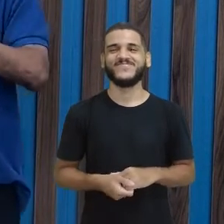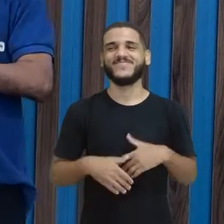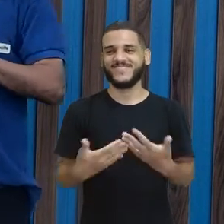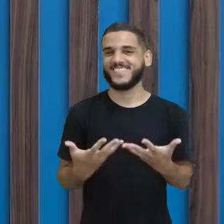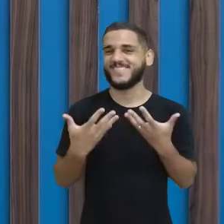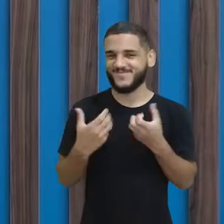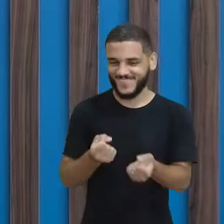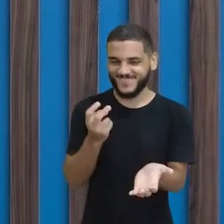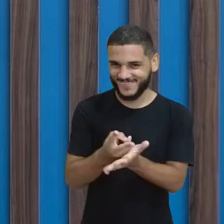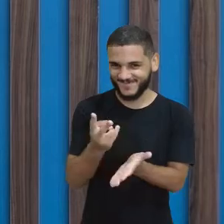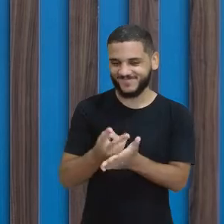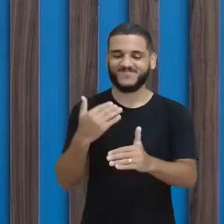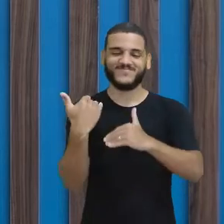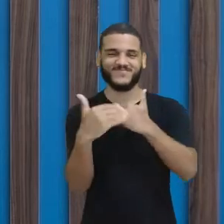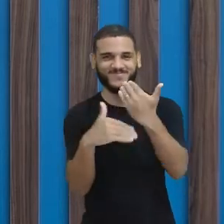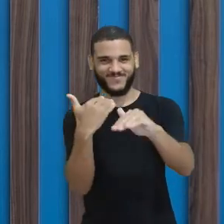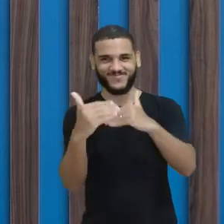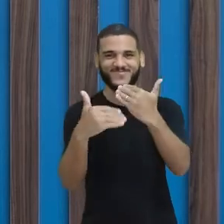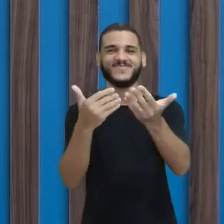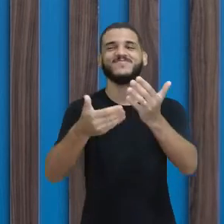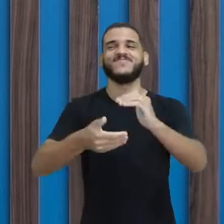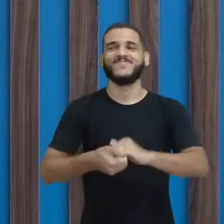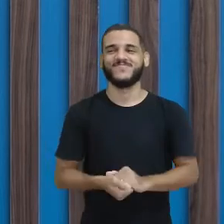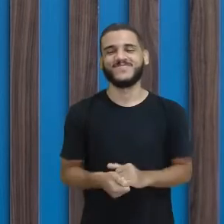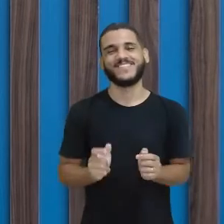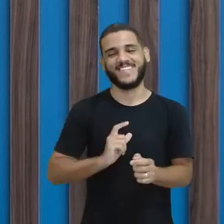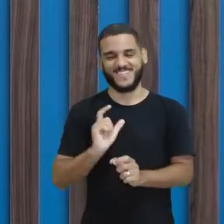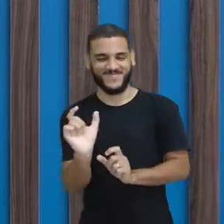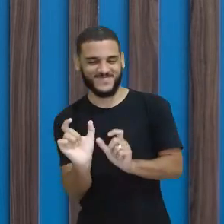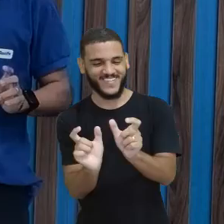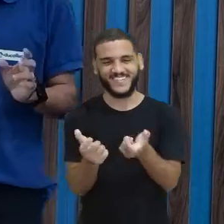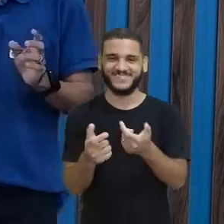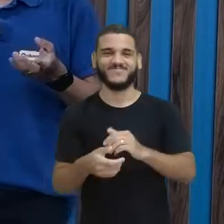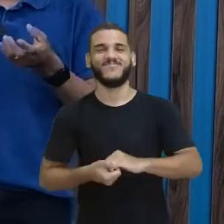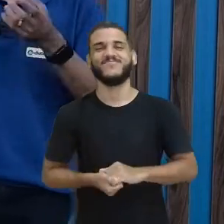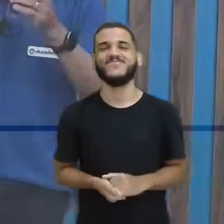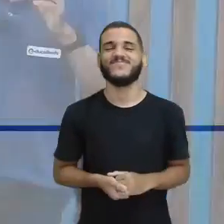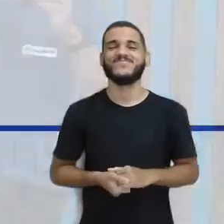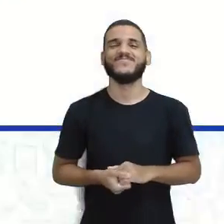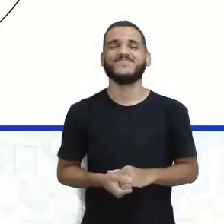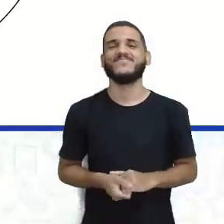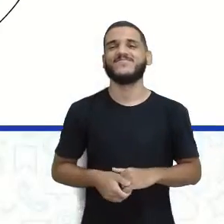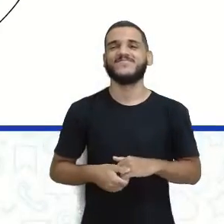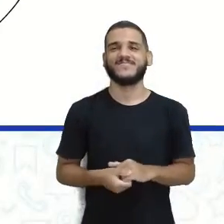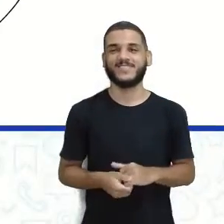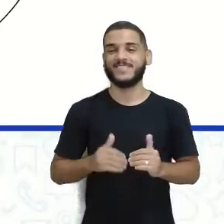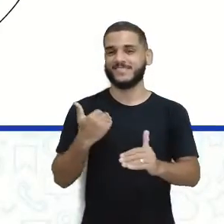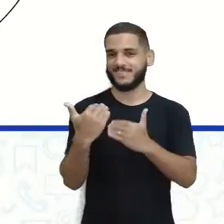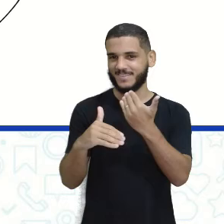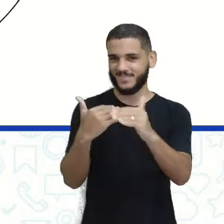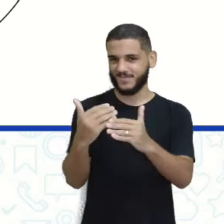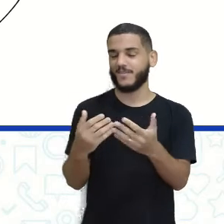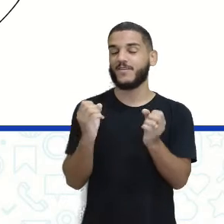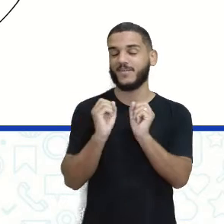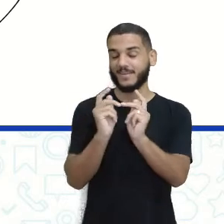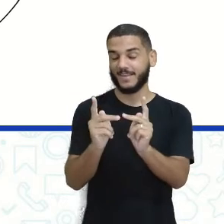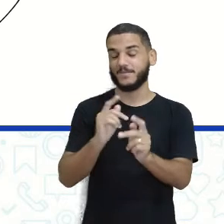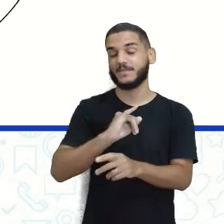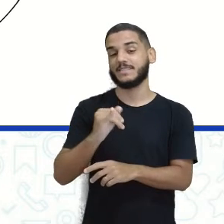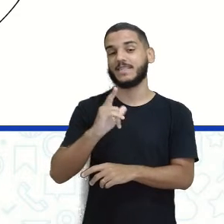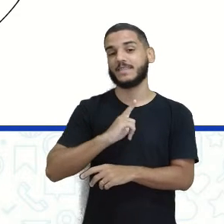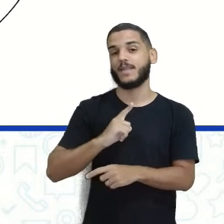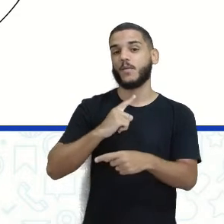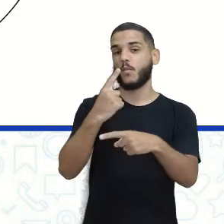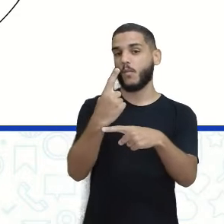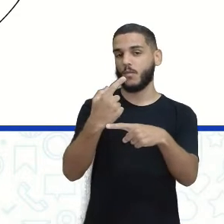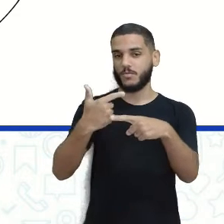Vamos embora desenvolver aí. Trocadilho. Trocadilho aí, cuidado com isso. Ó, a gente vai desenvolver aí numa boa. Então, se eu tenho 1 sobre